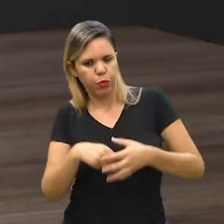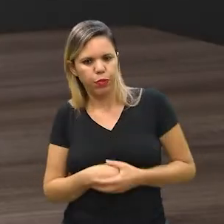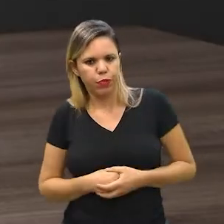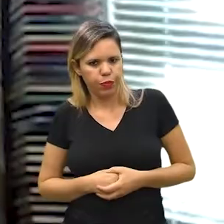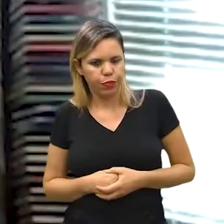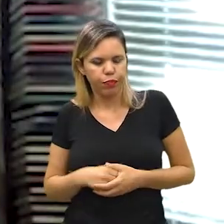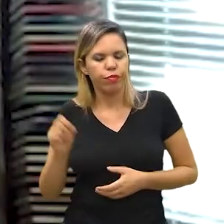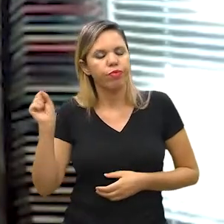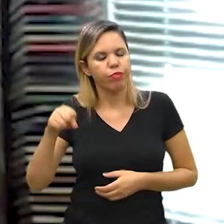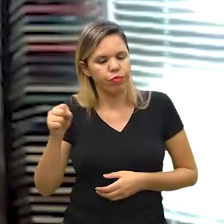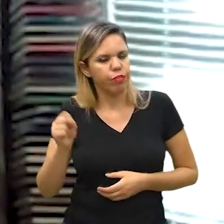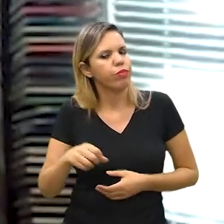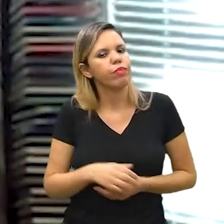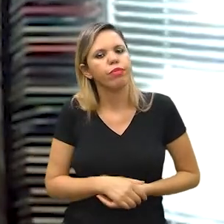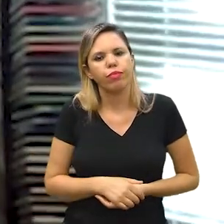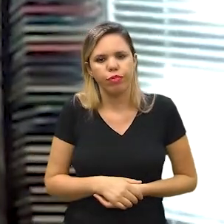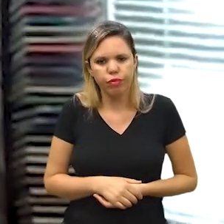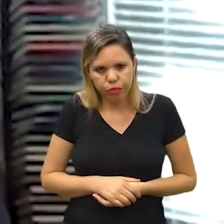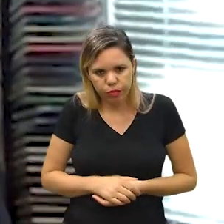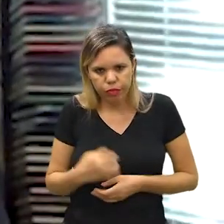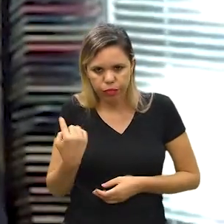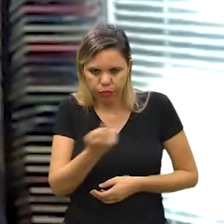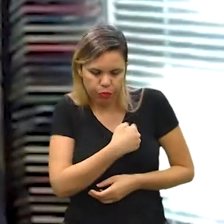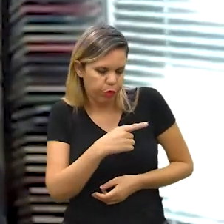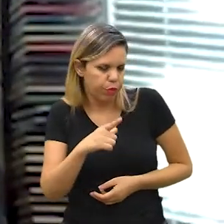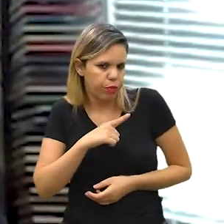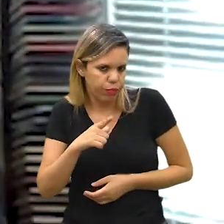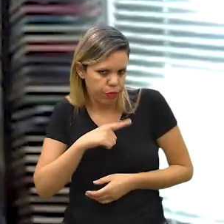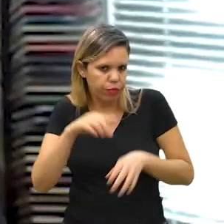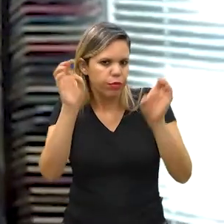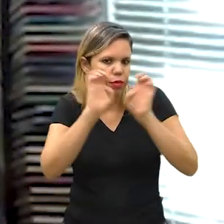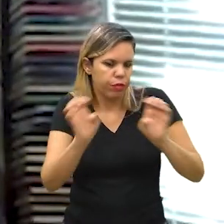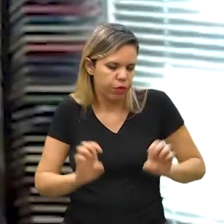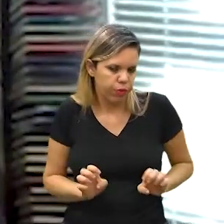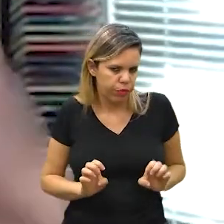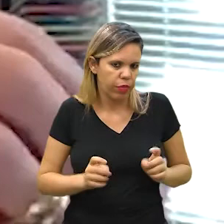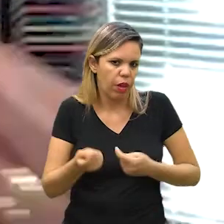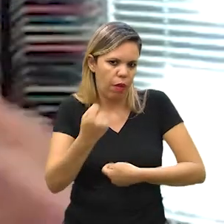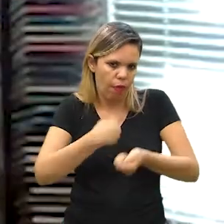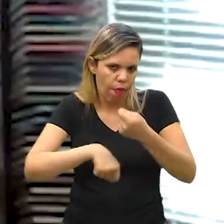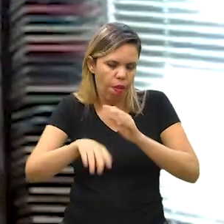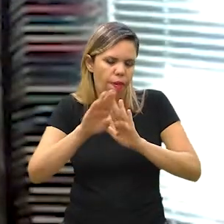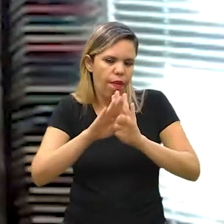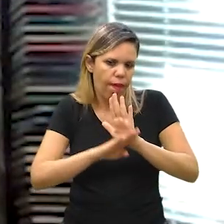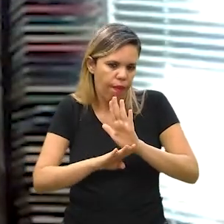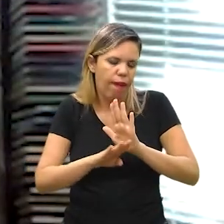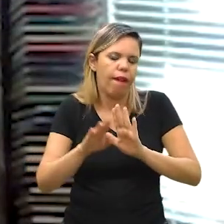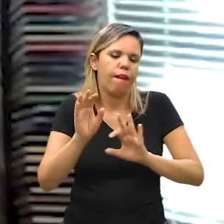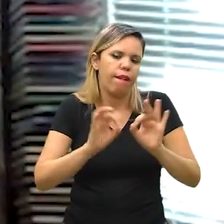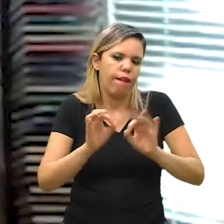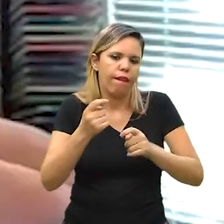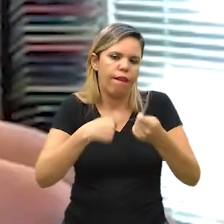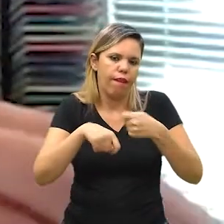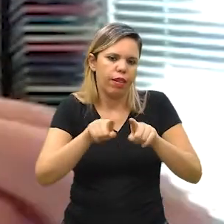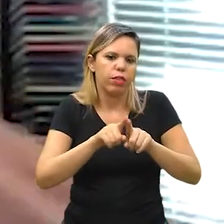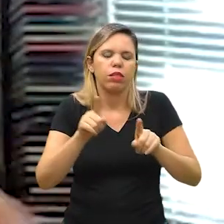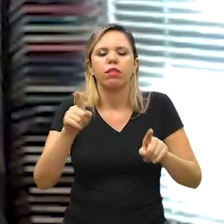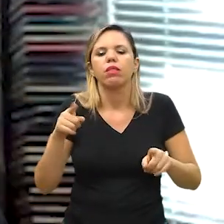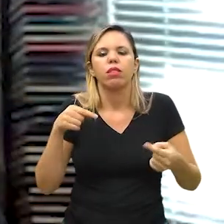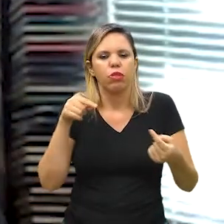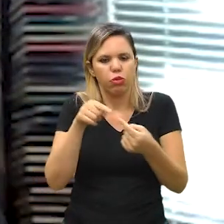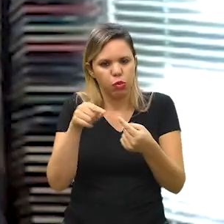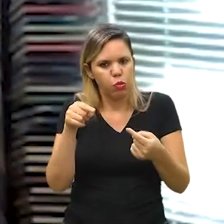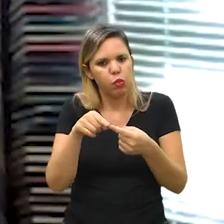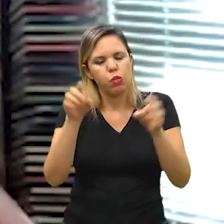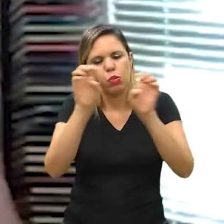negócio? Sim, nós temos essa estrutura do plano de negócios, né? Ele costuma